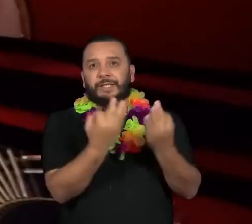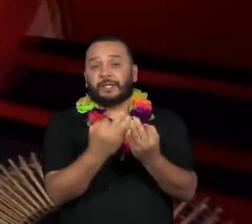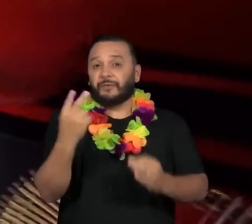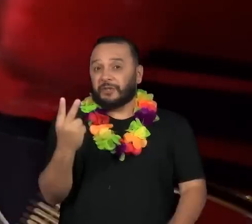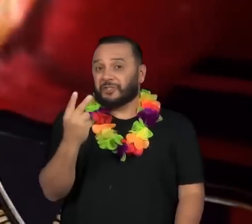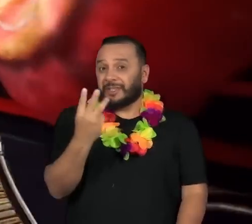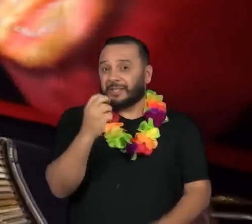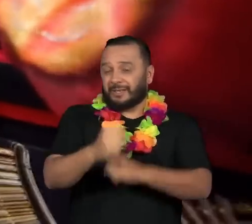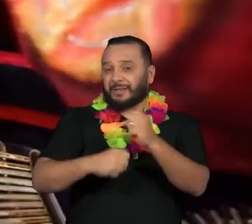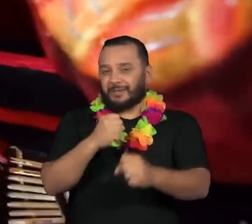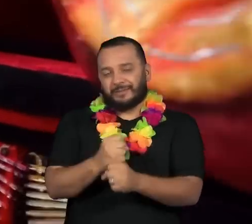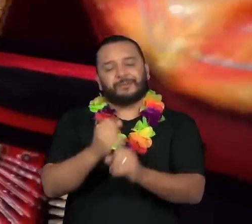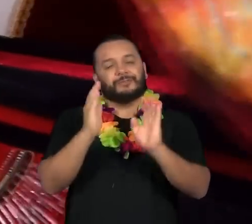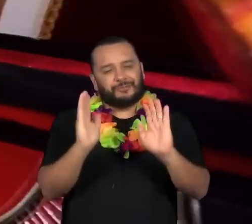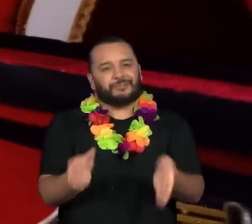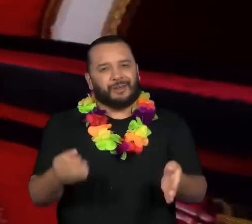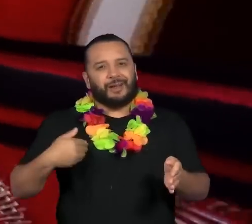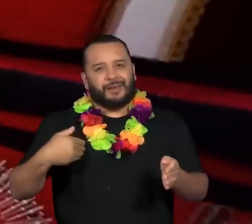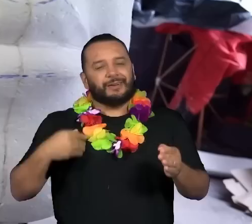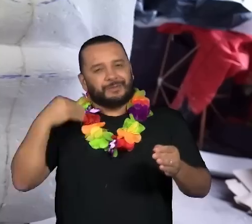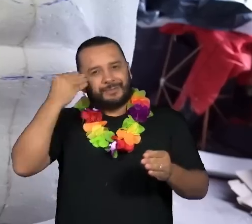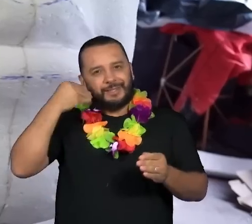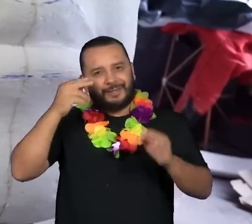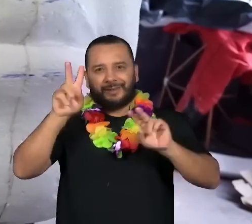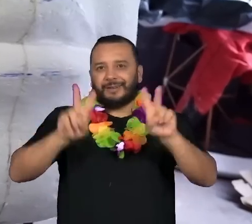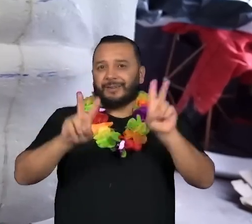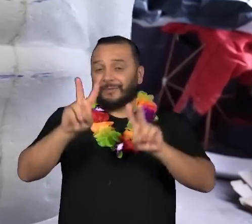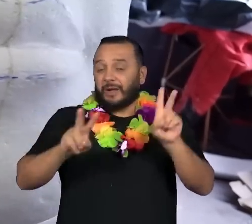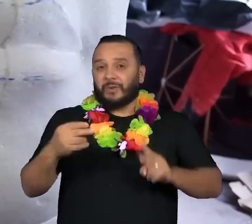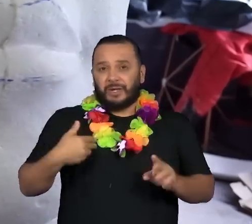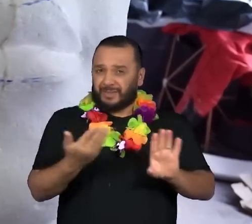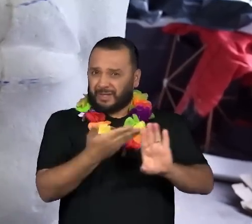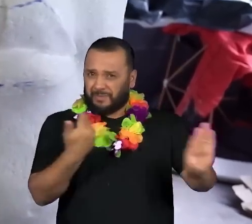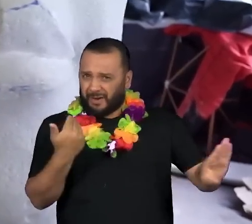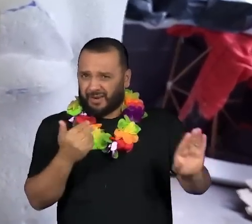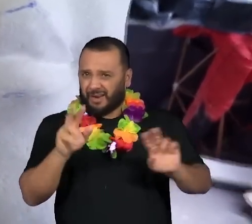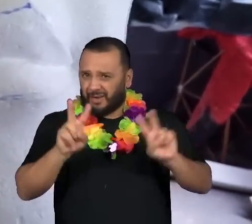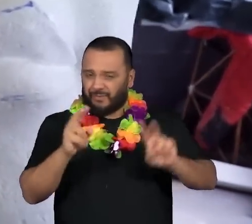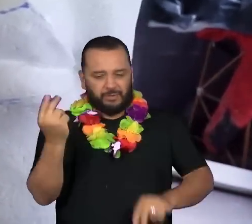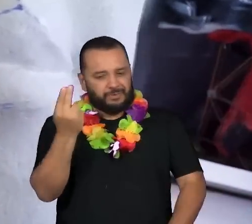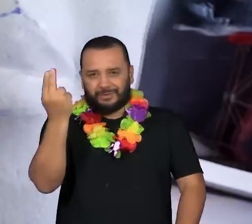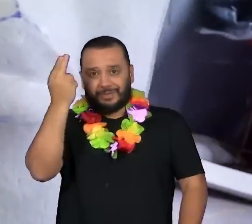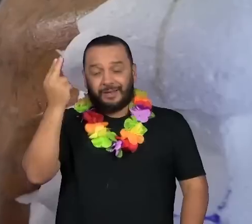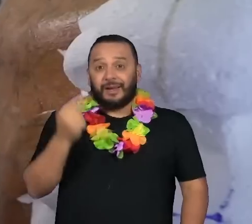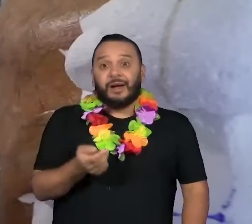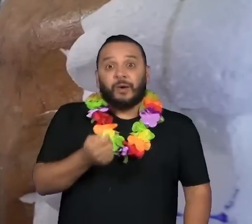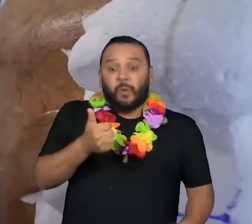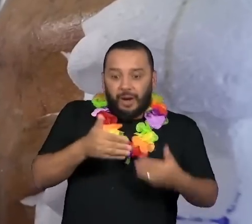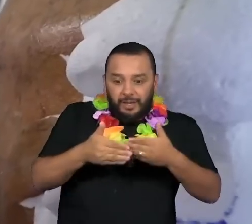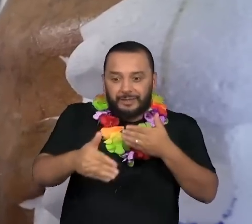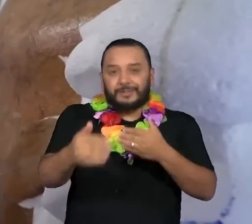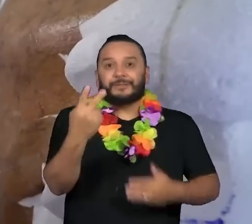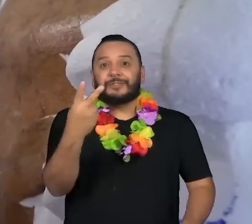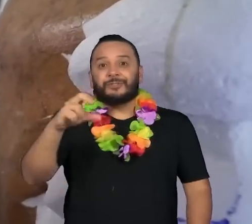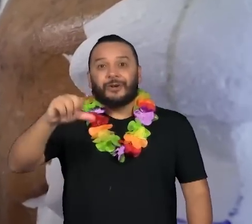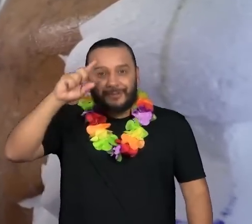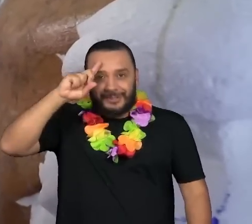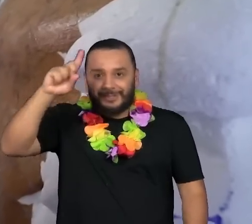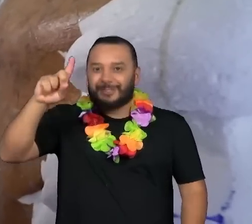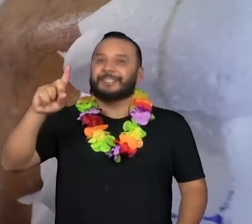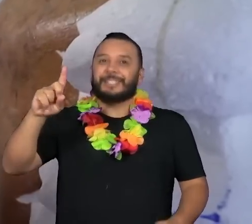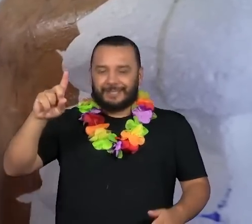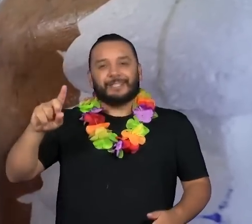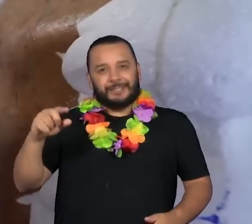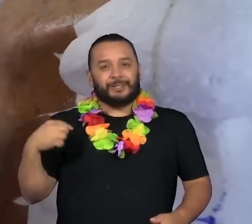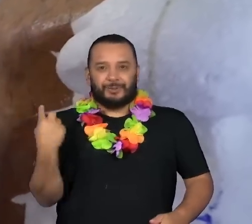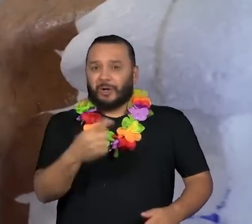carnaval, né? Então hoje eu não sei o que é viver sem o carnaval. Tá chegando, falta apenas 29 dias aí para